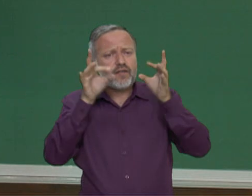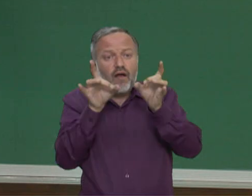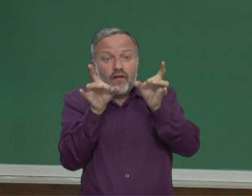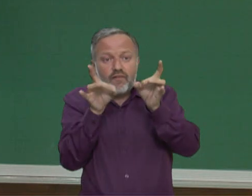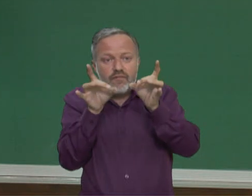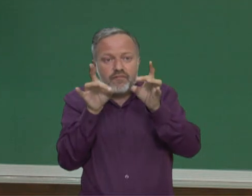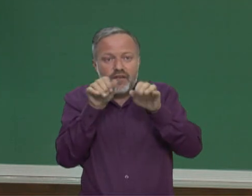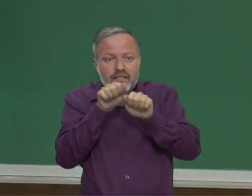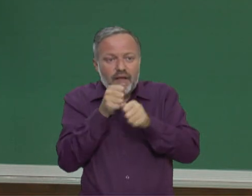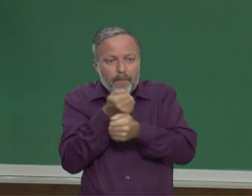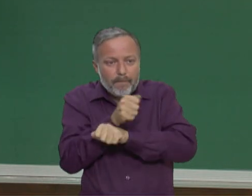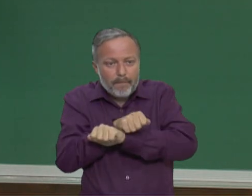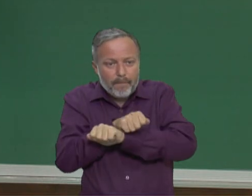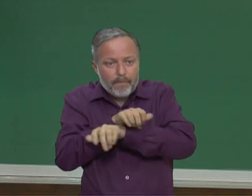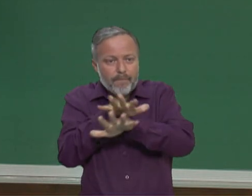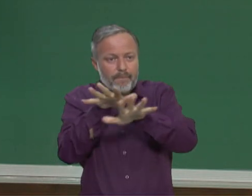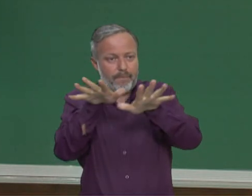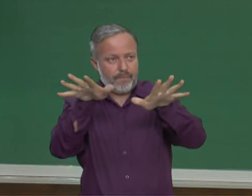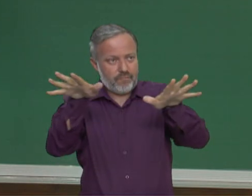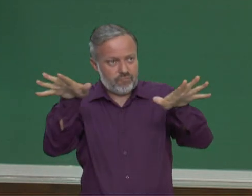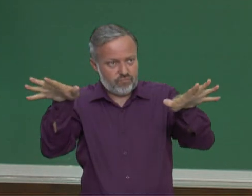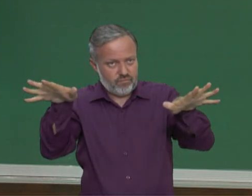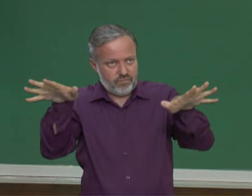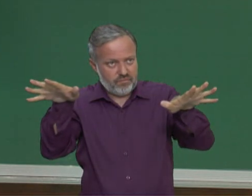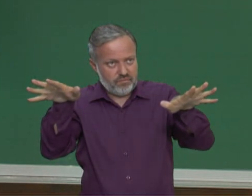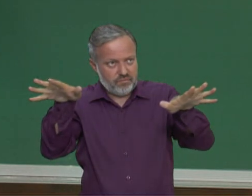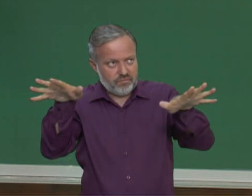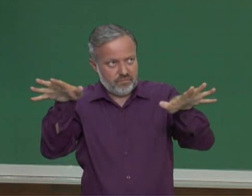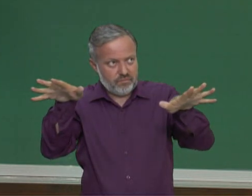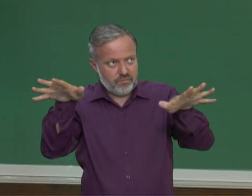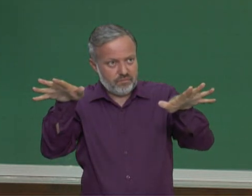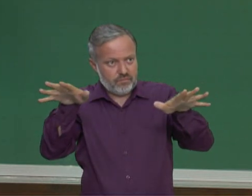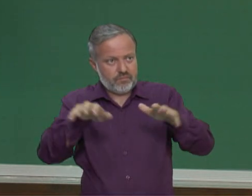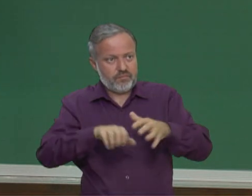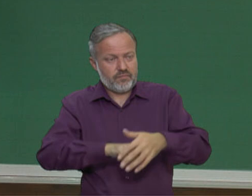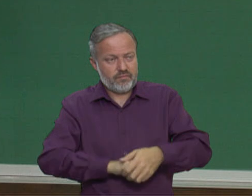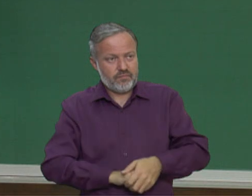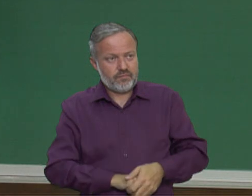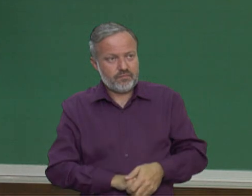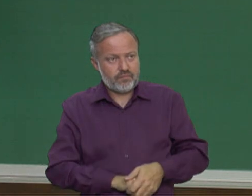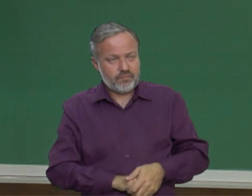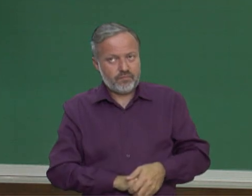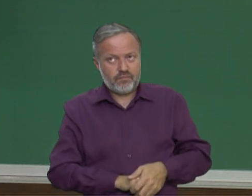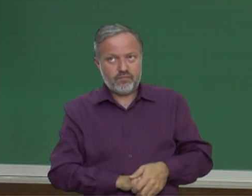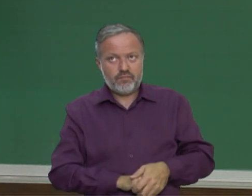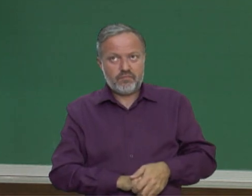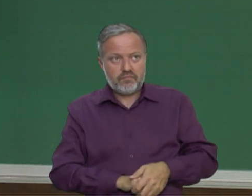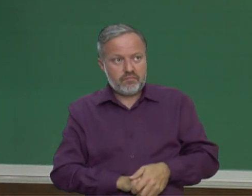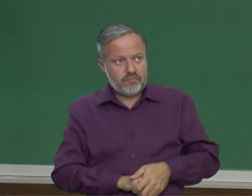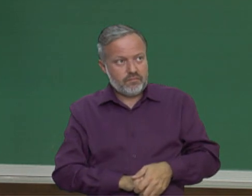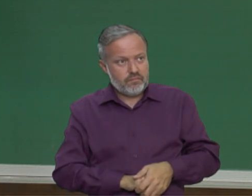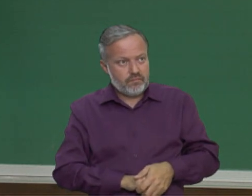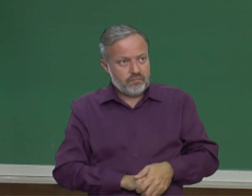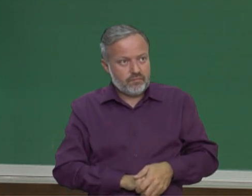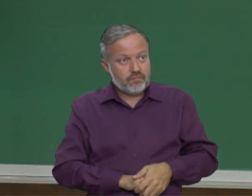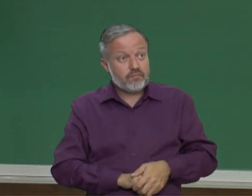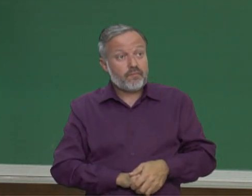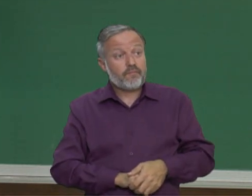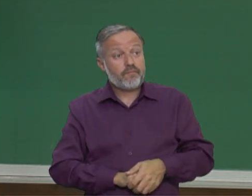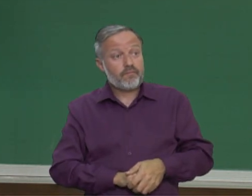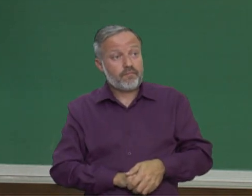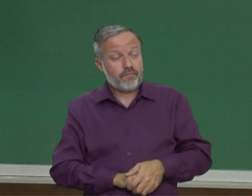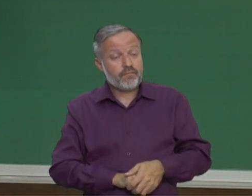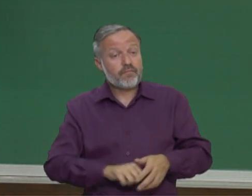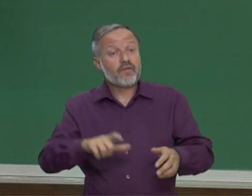comércio, tá? Essa é a função desse grupo, tá? Desse bloco econômico aqui, zonas de livre comércio. Aí eu tenho um